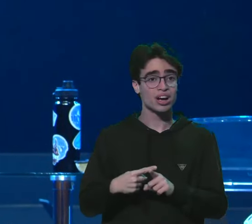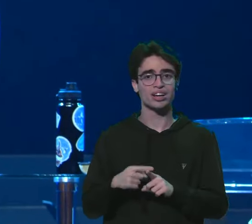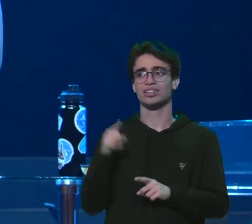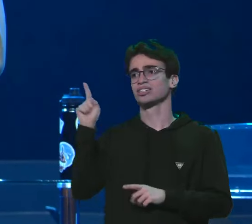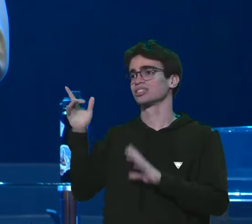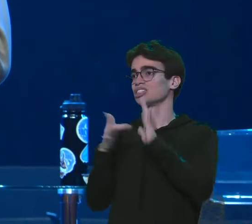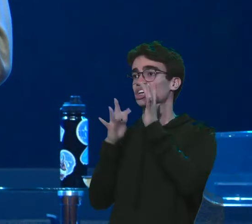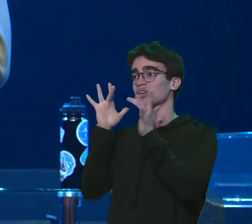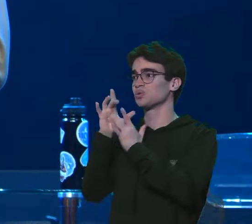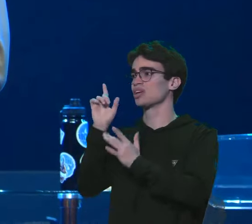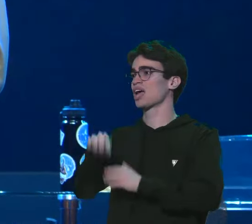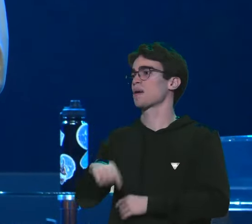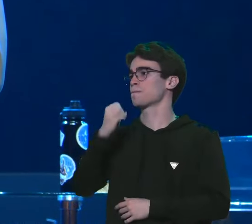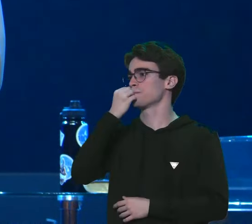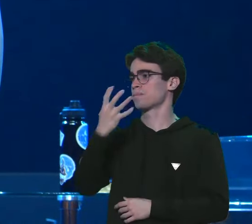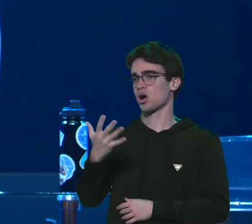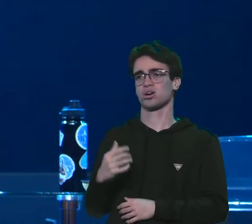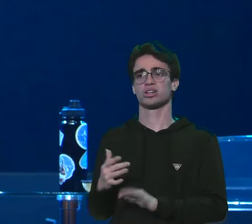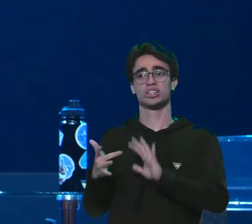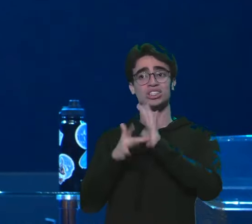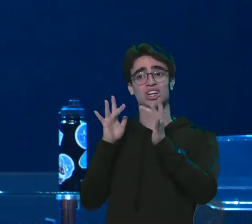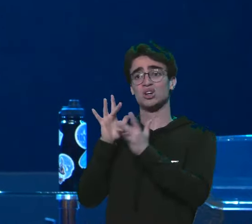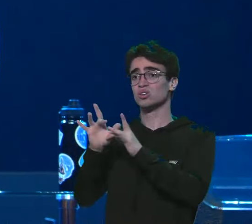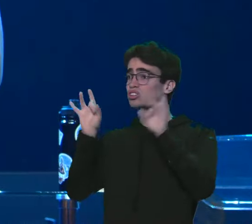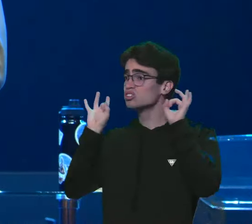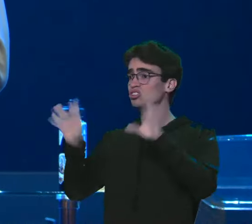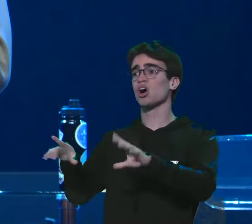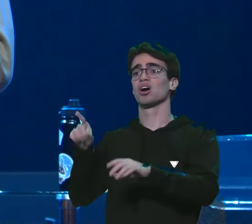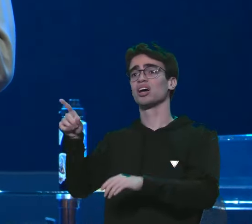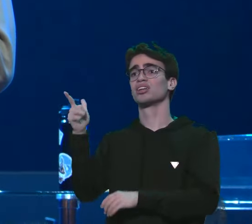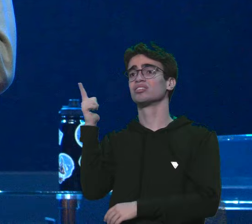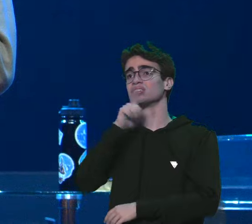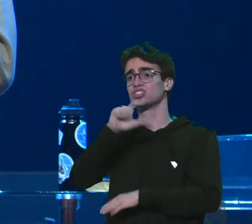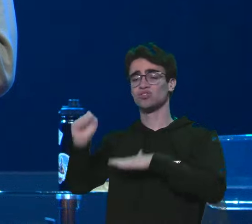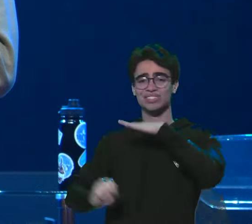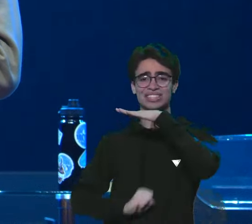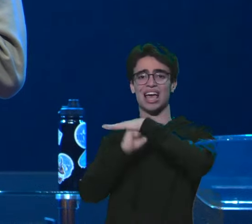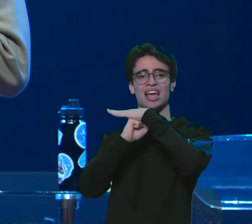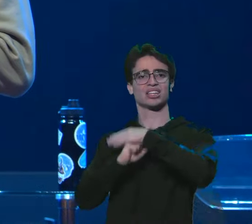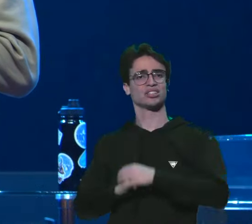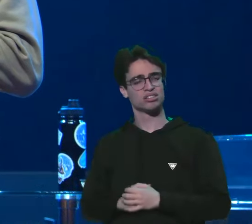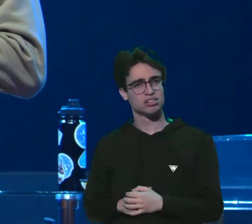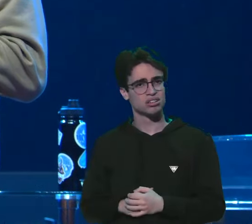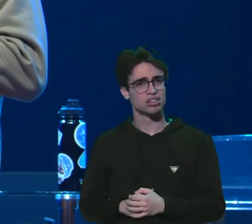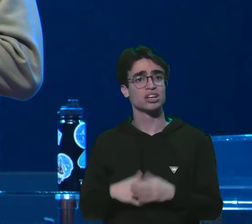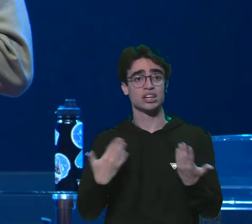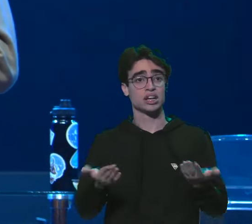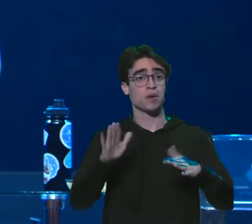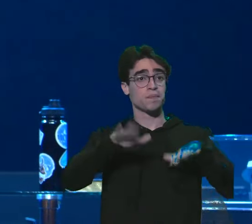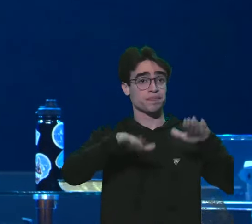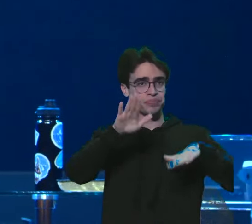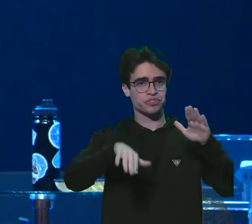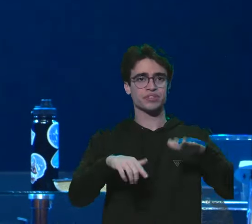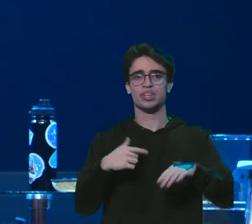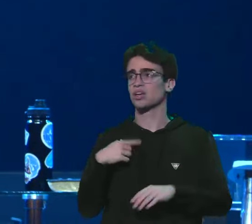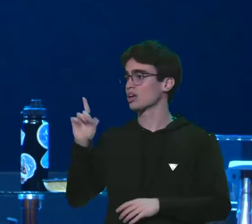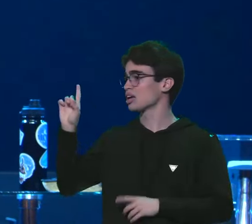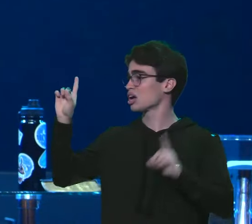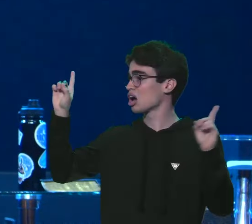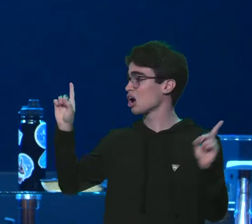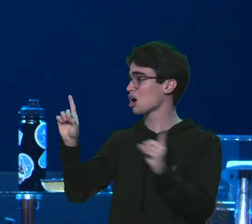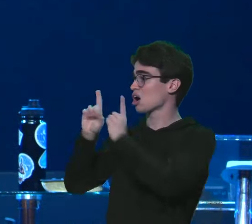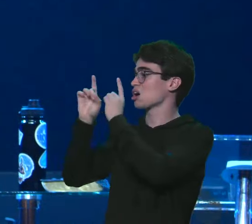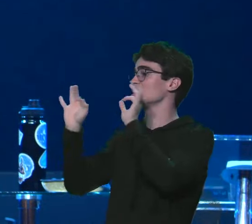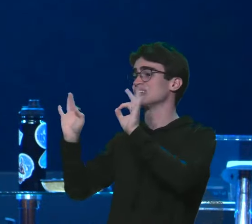Só Ele é bom, só Ele fez o suficiente. E sabe, muitas vezes nós não conseguimos chegar até Deus porque